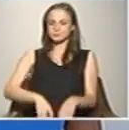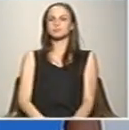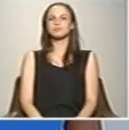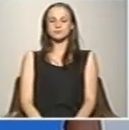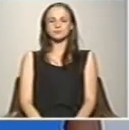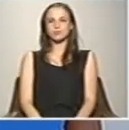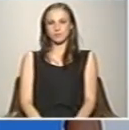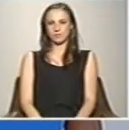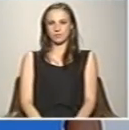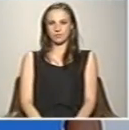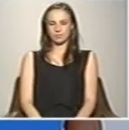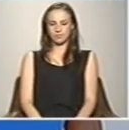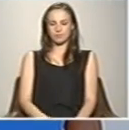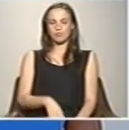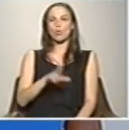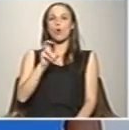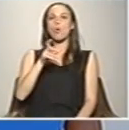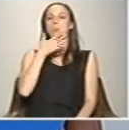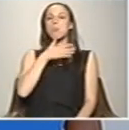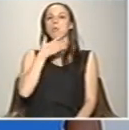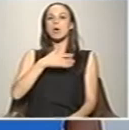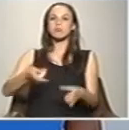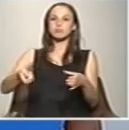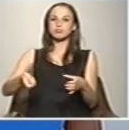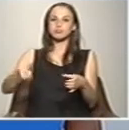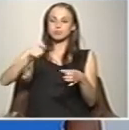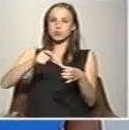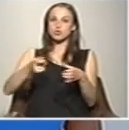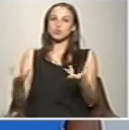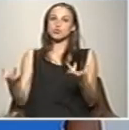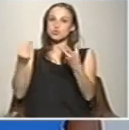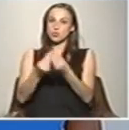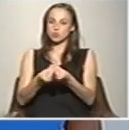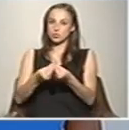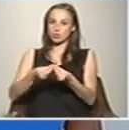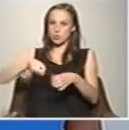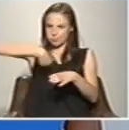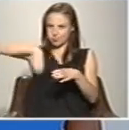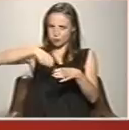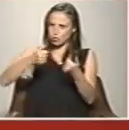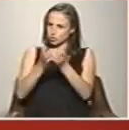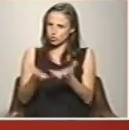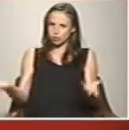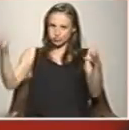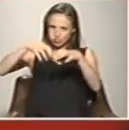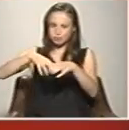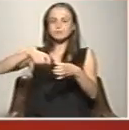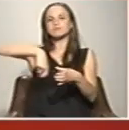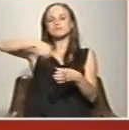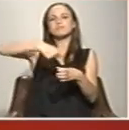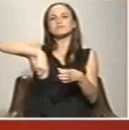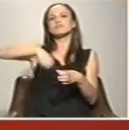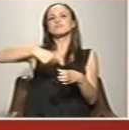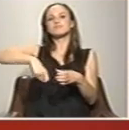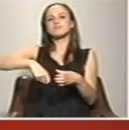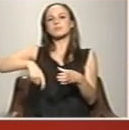Acrescentar as claras à massa do bolo, coloca-se numa forma que deve ser quadrada, de preferência, polvilha-se com uma